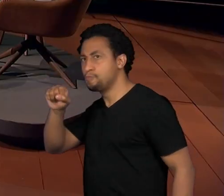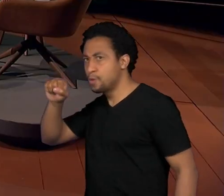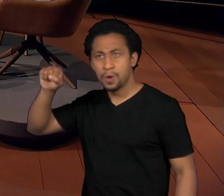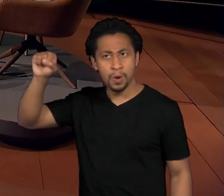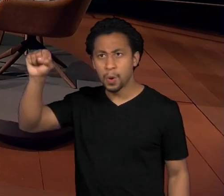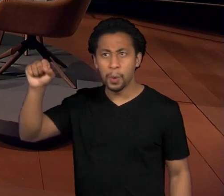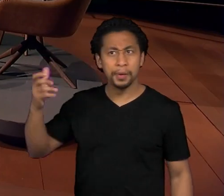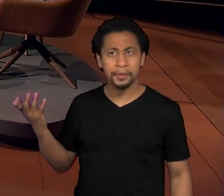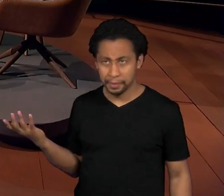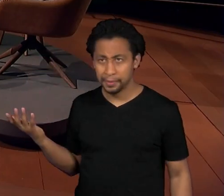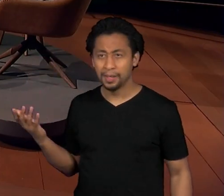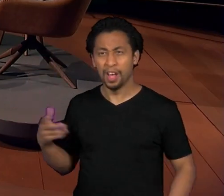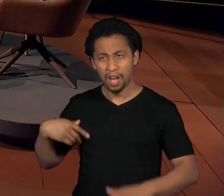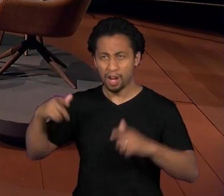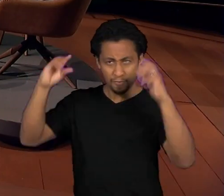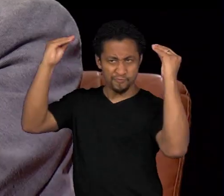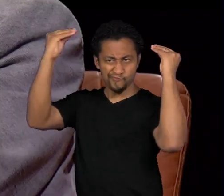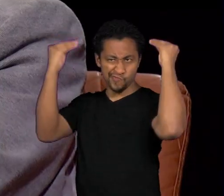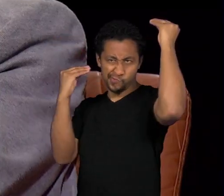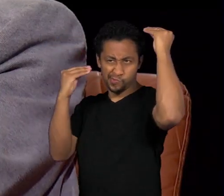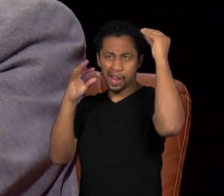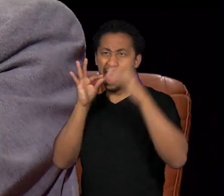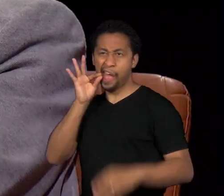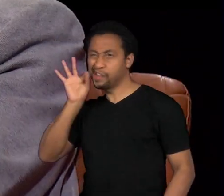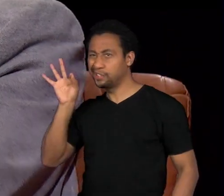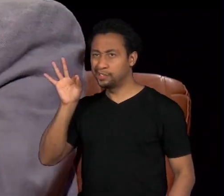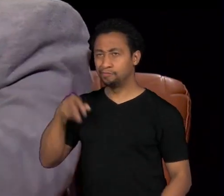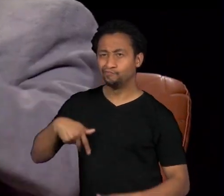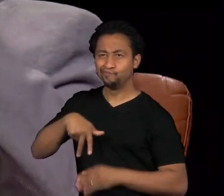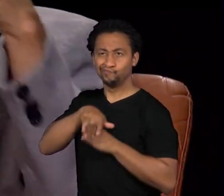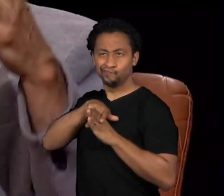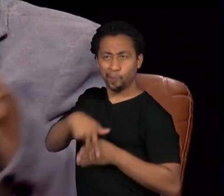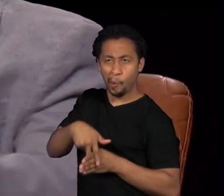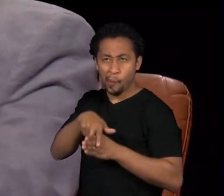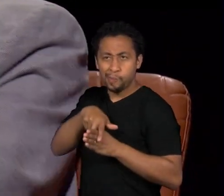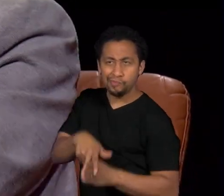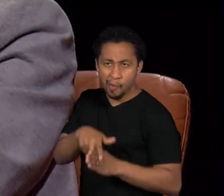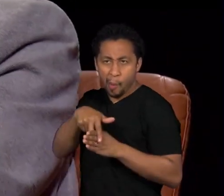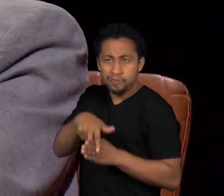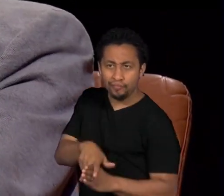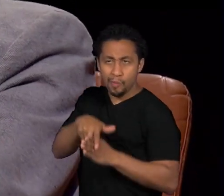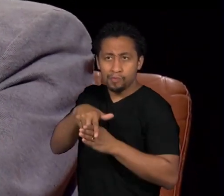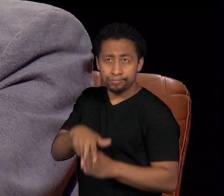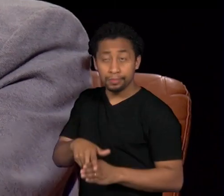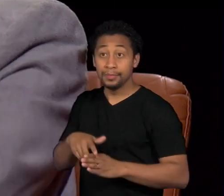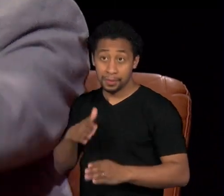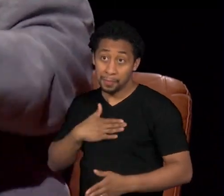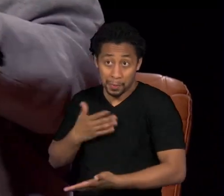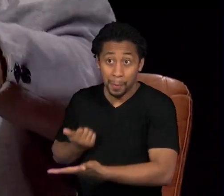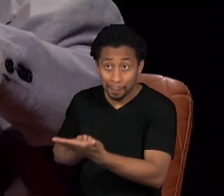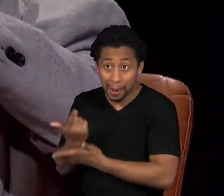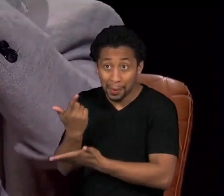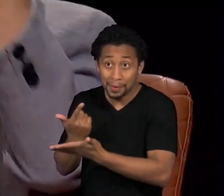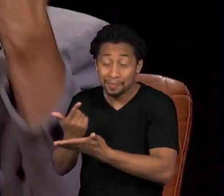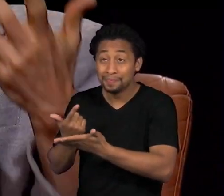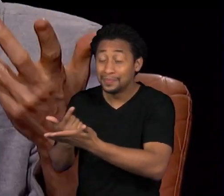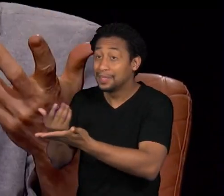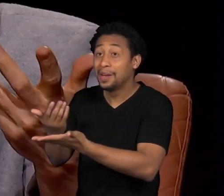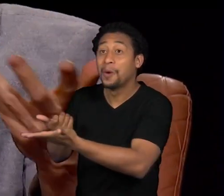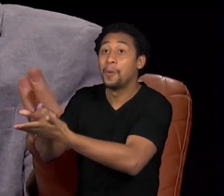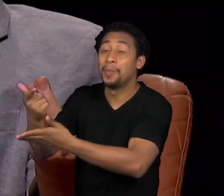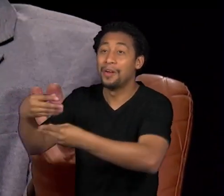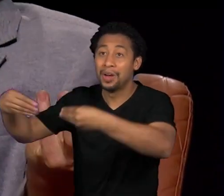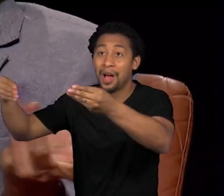Rogers Cowboy Roy Rogers e aí meu pai comprava fantasia do Roy Rogers às vezes uma roupa de